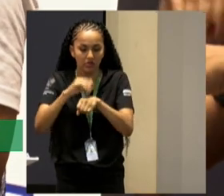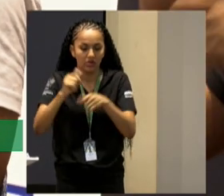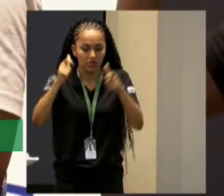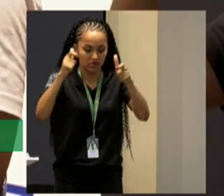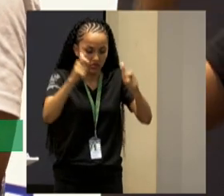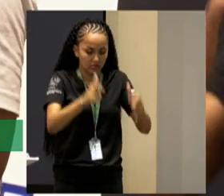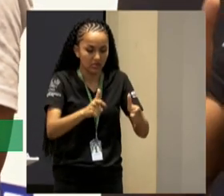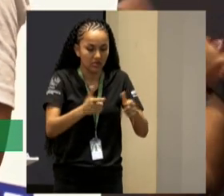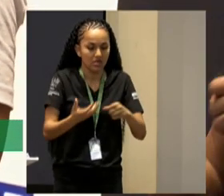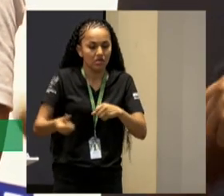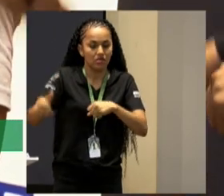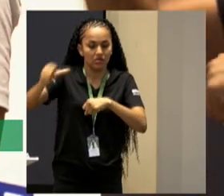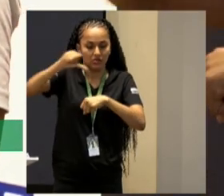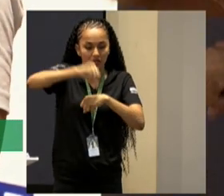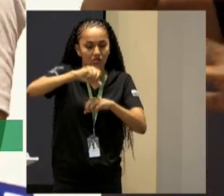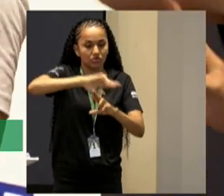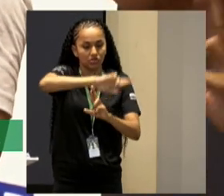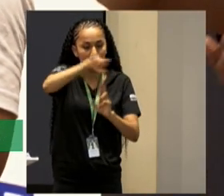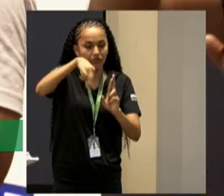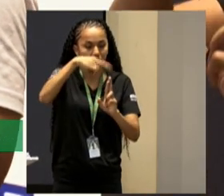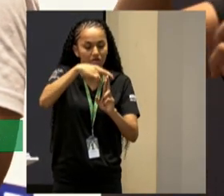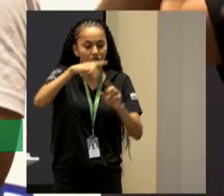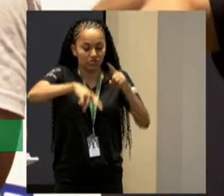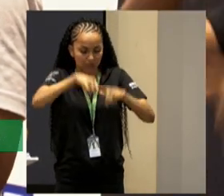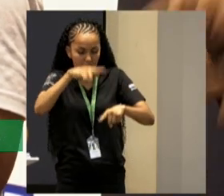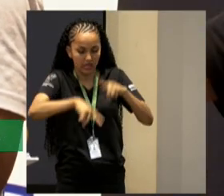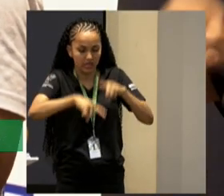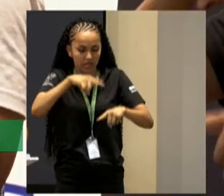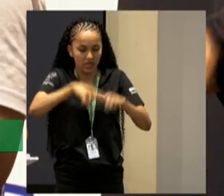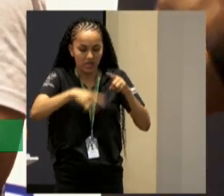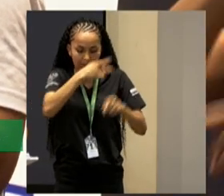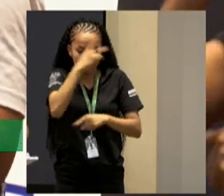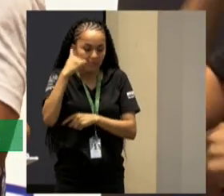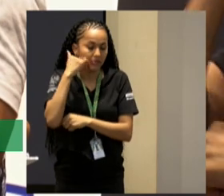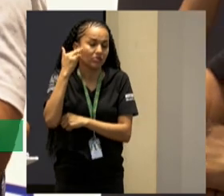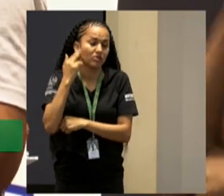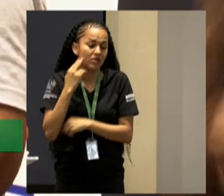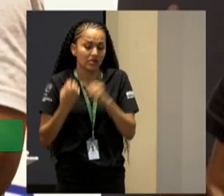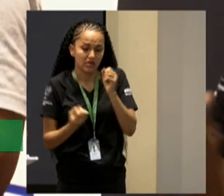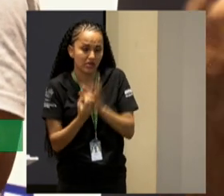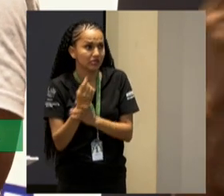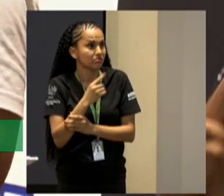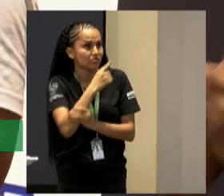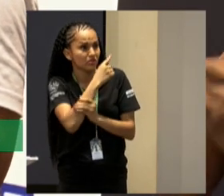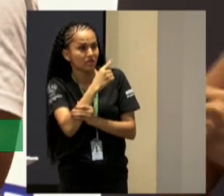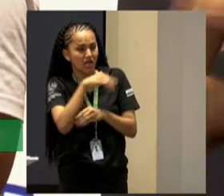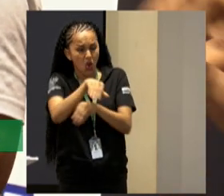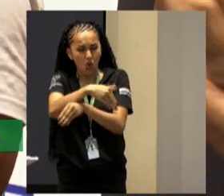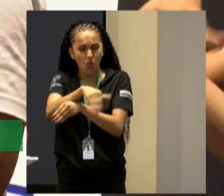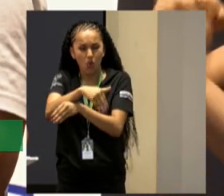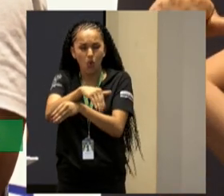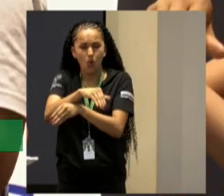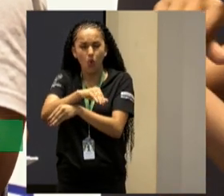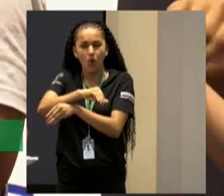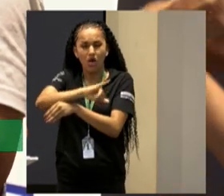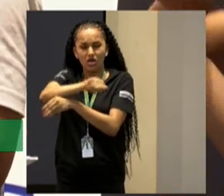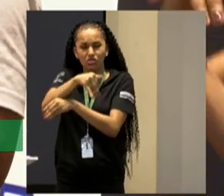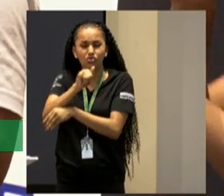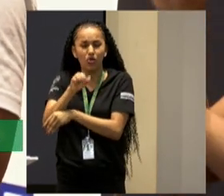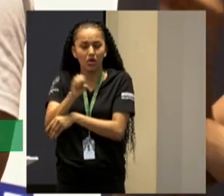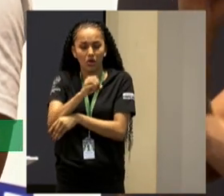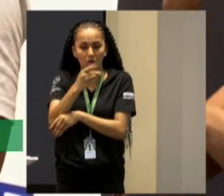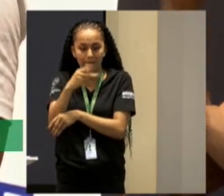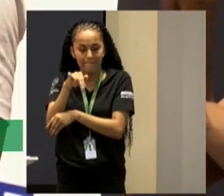espaço Centro de Referência de Material Didático Afro-Brasileiro, situado aqui na rua João Pinto, número 22,